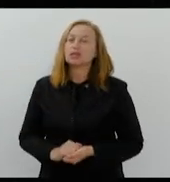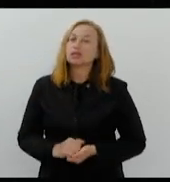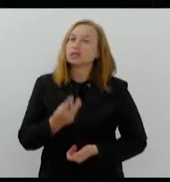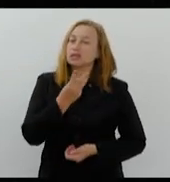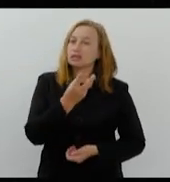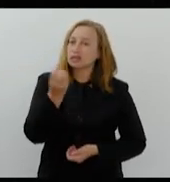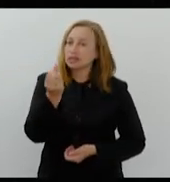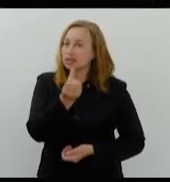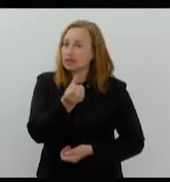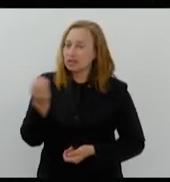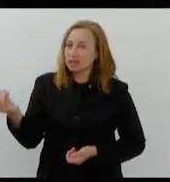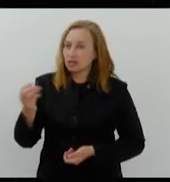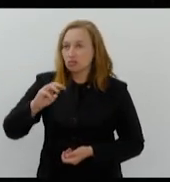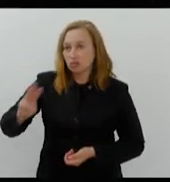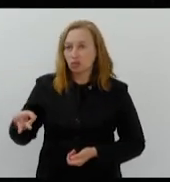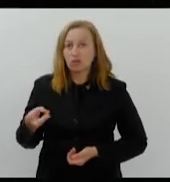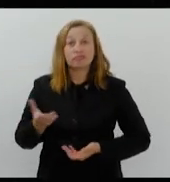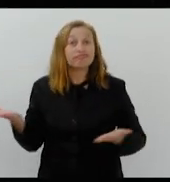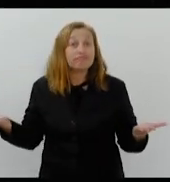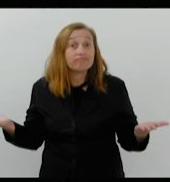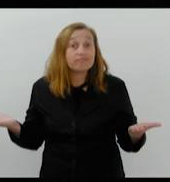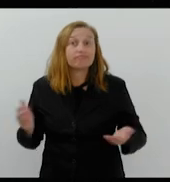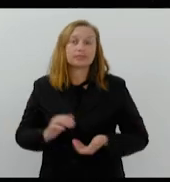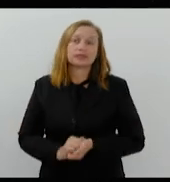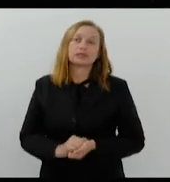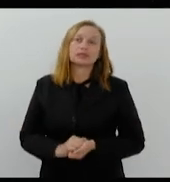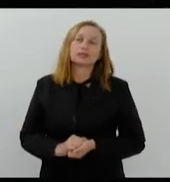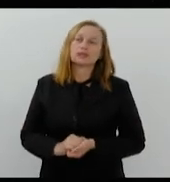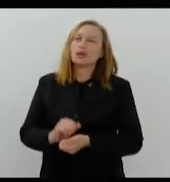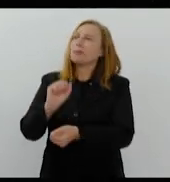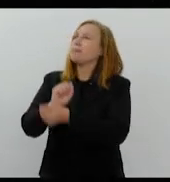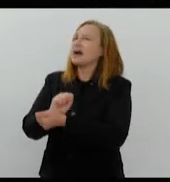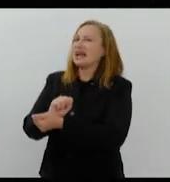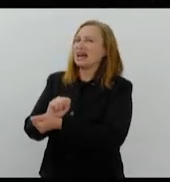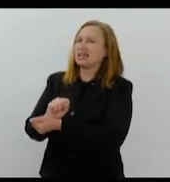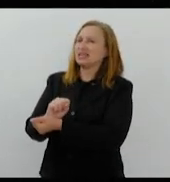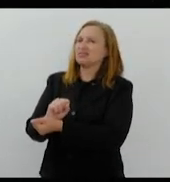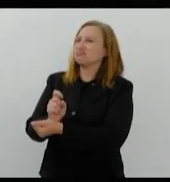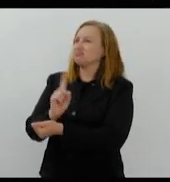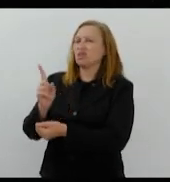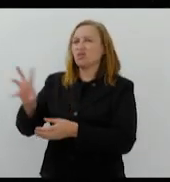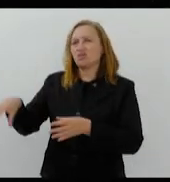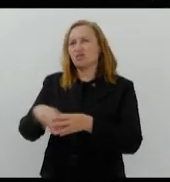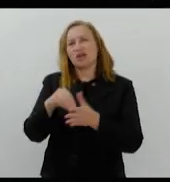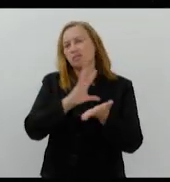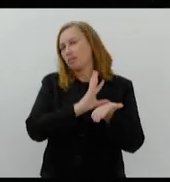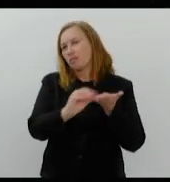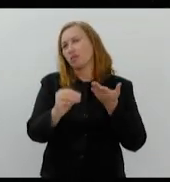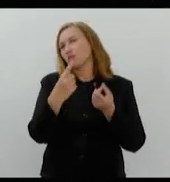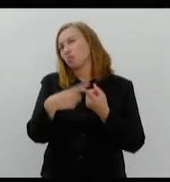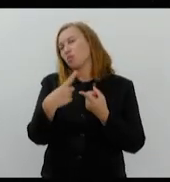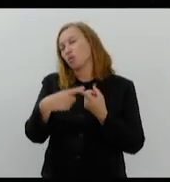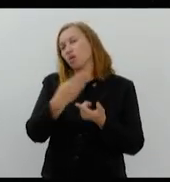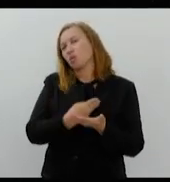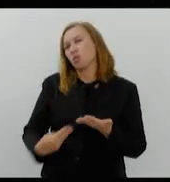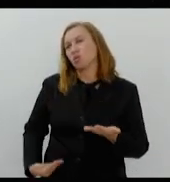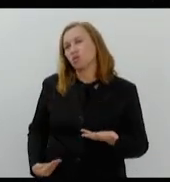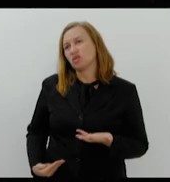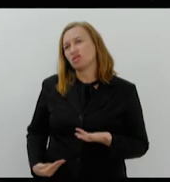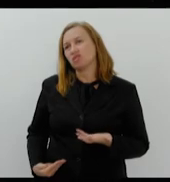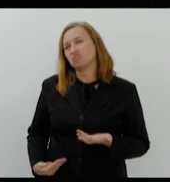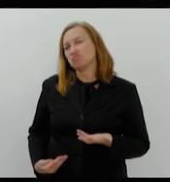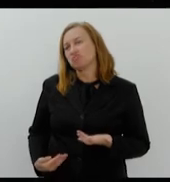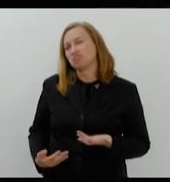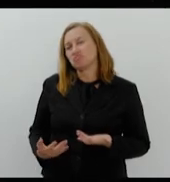600 milhões. Está aí, parado, não vai à pauta, porque o governo não se